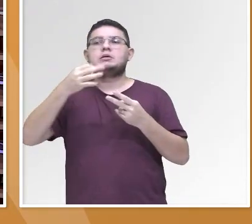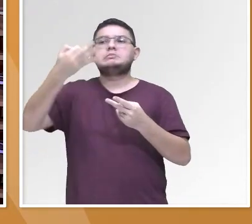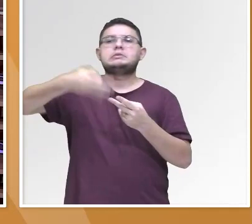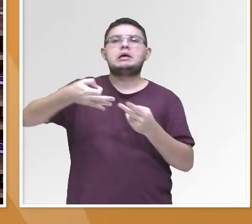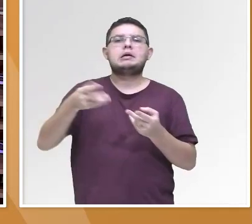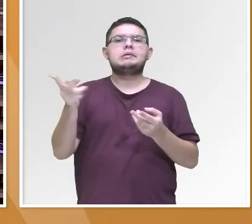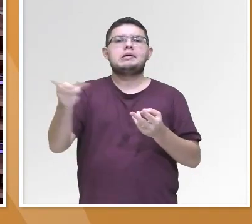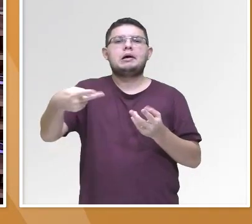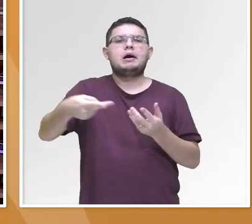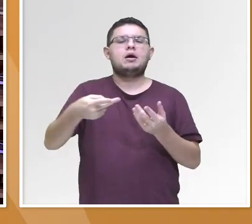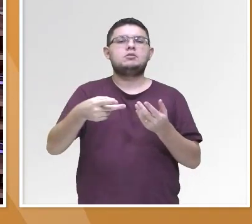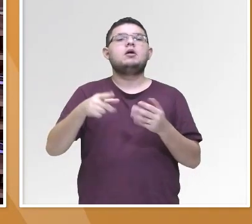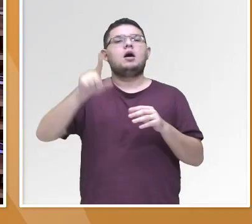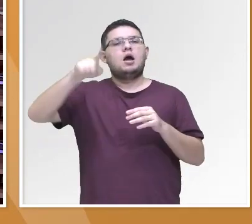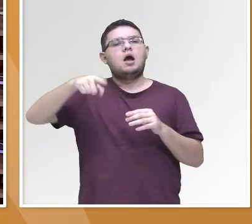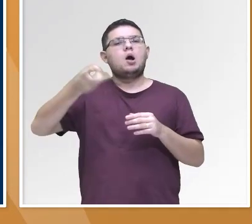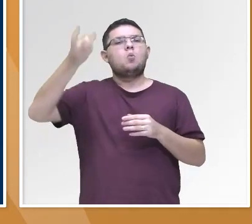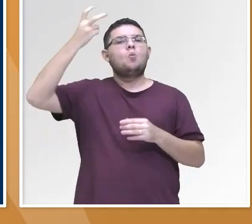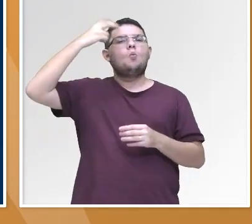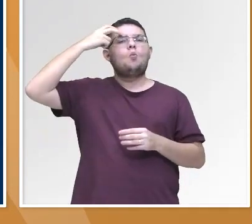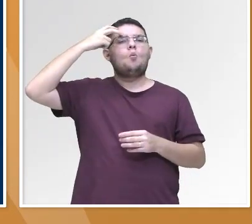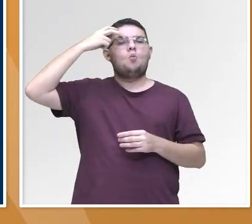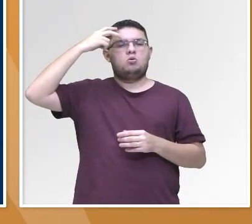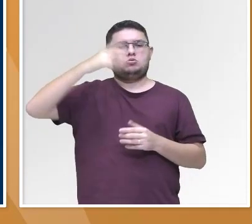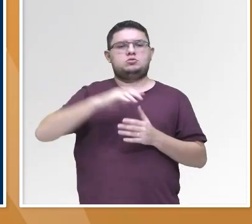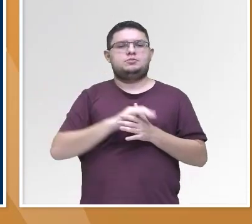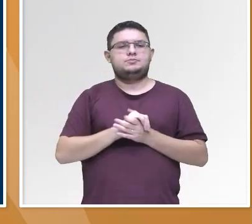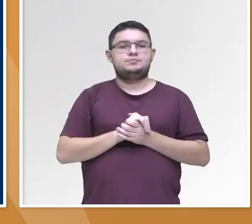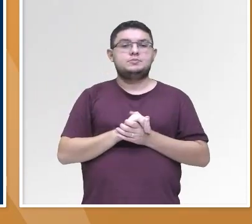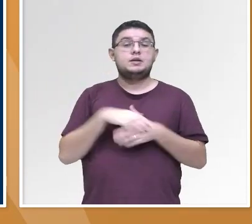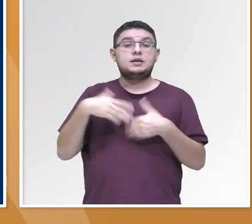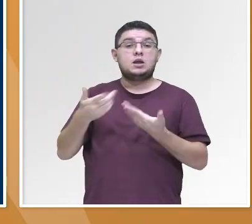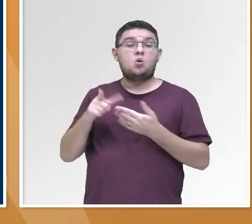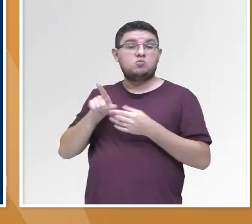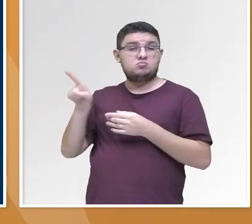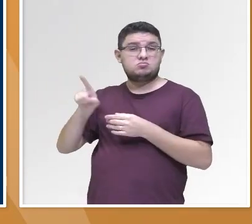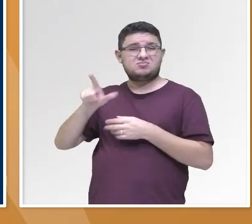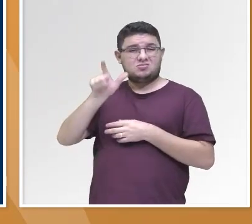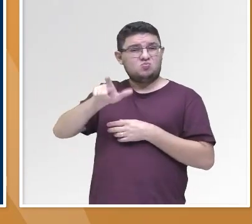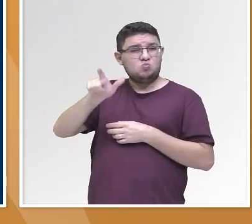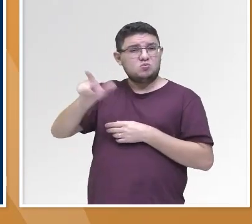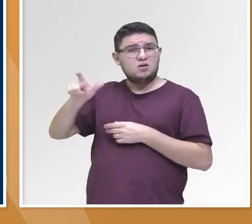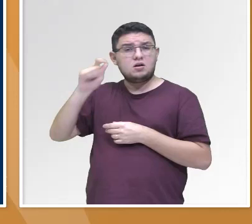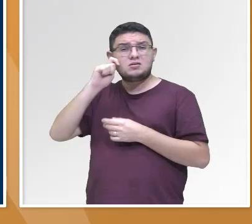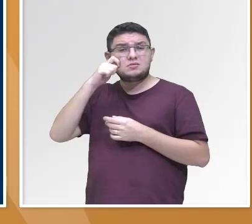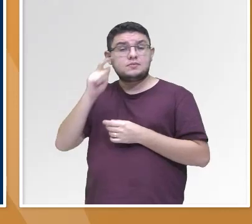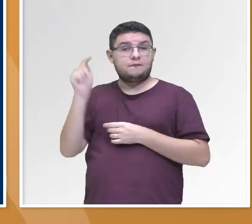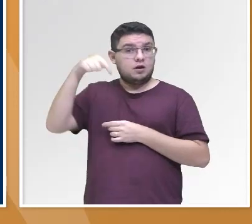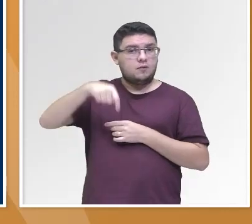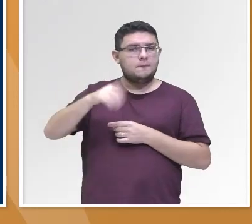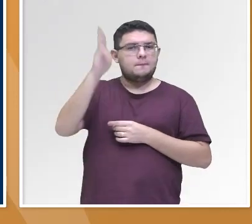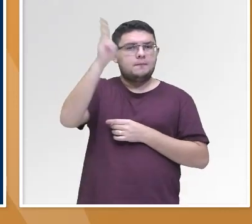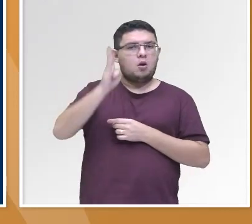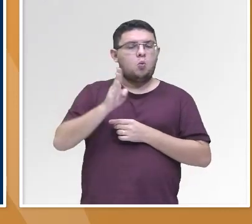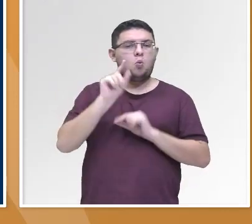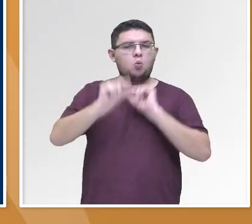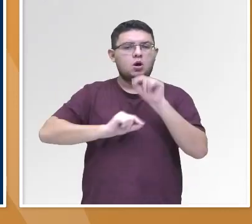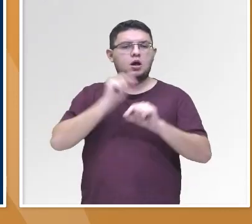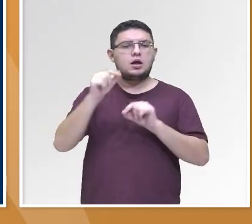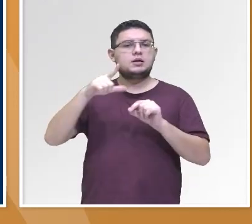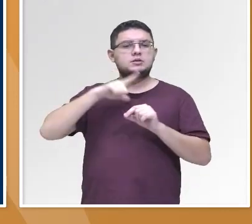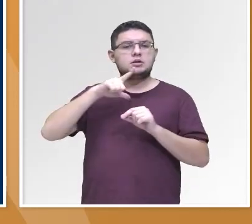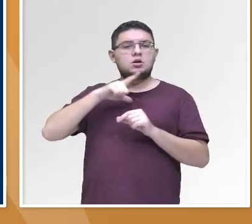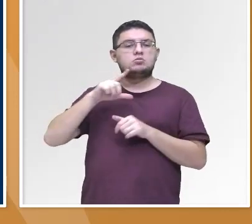e errado, é cultura. Então, quando esses africanos vêm para o Brasil, eles trouxeram consigo toda a